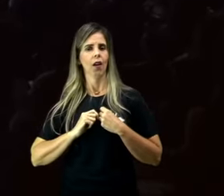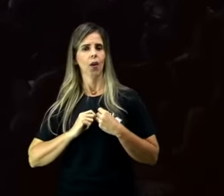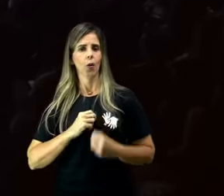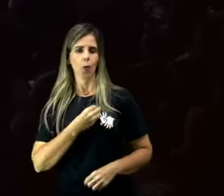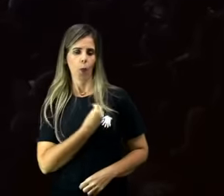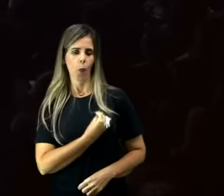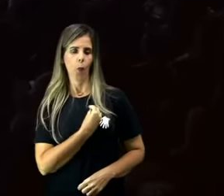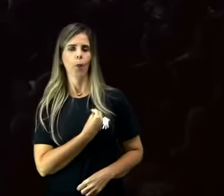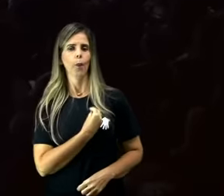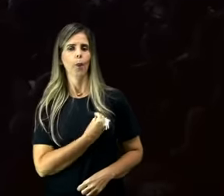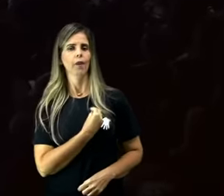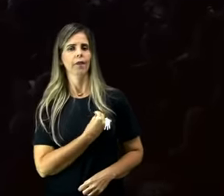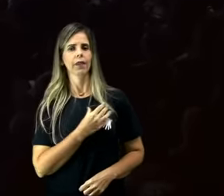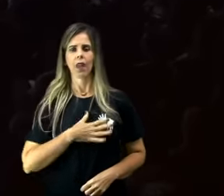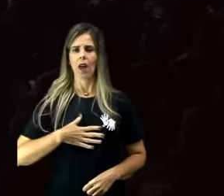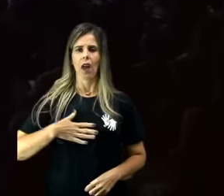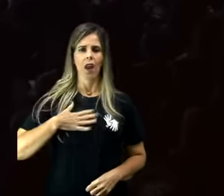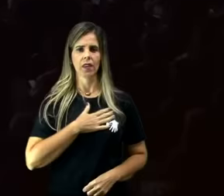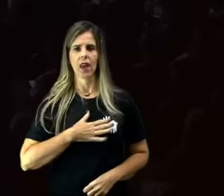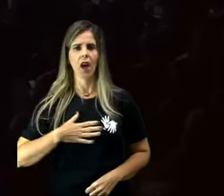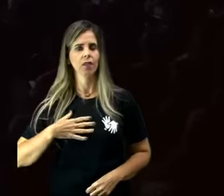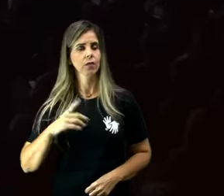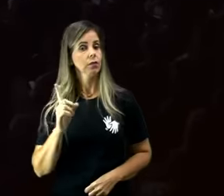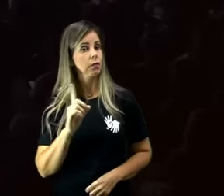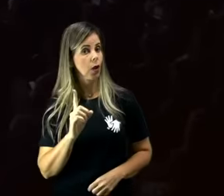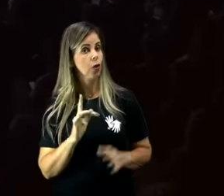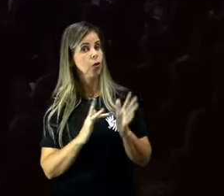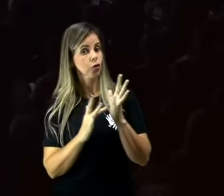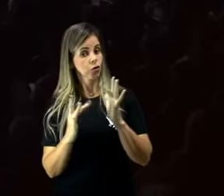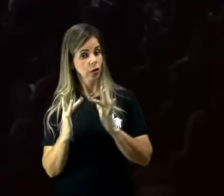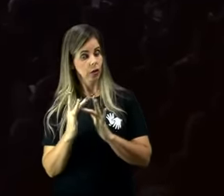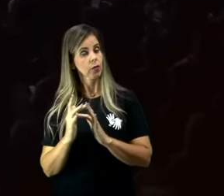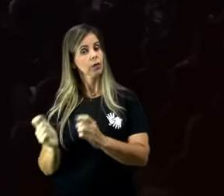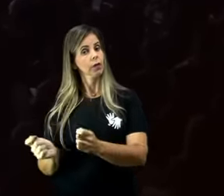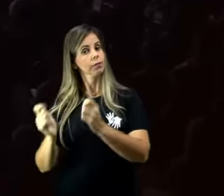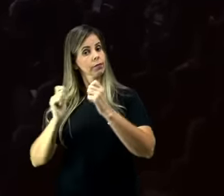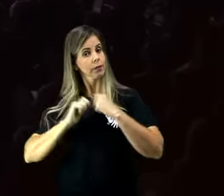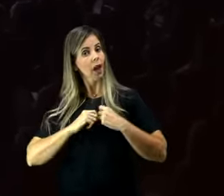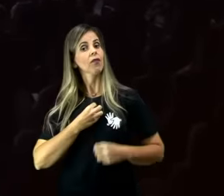O que é que Jesus veio então, pastor? Ele veio para nos garantir vida. Ele disse: eu vim para que vocês tenham vida,